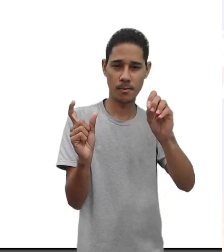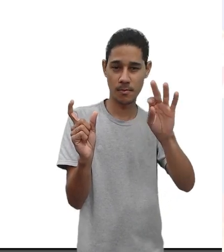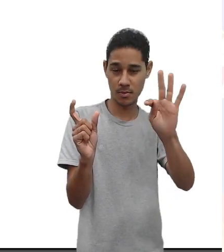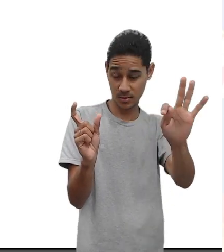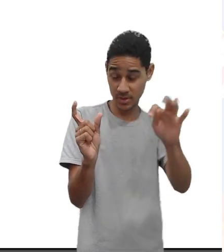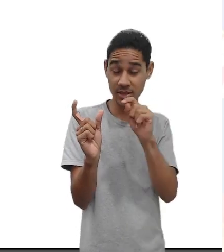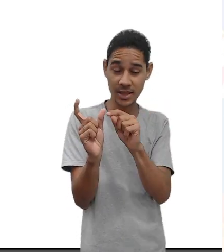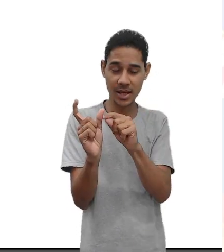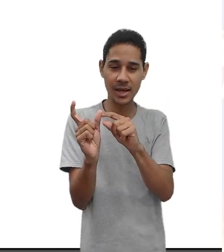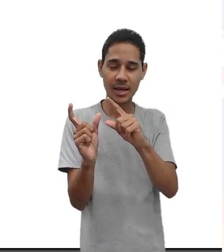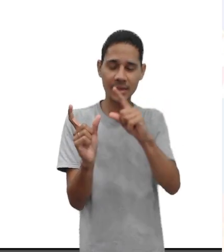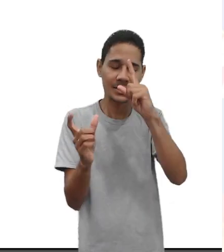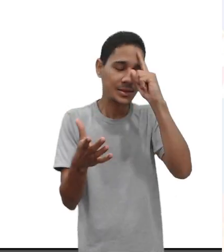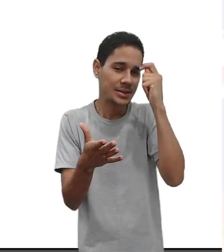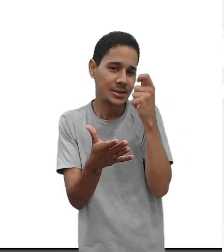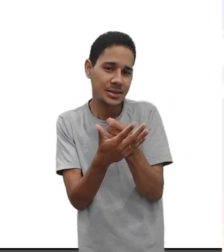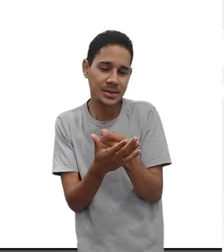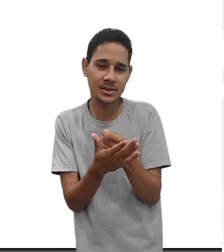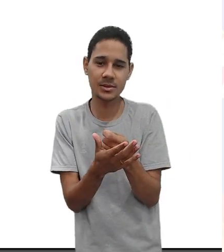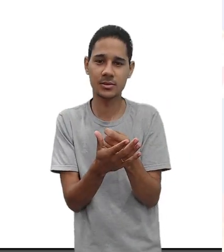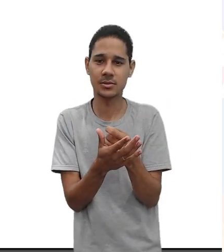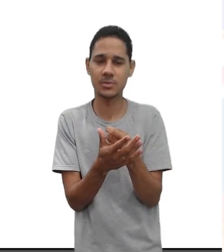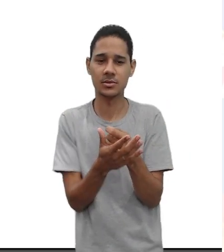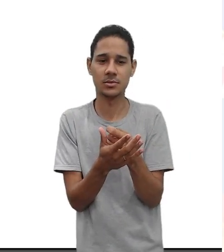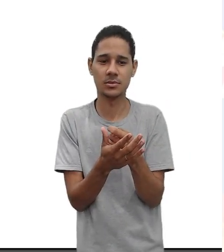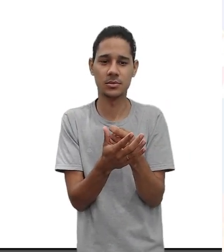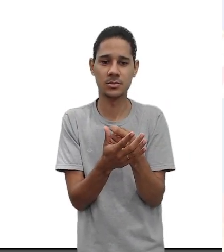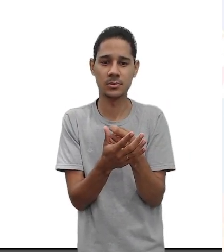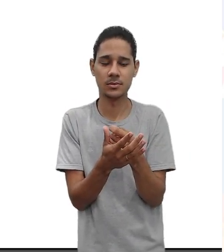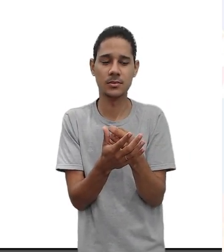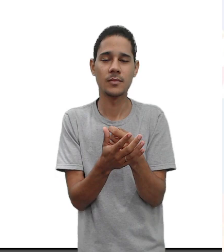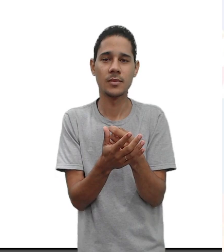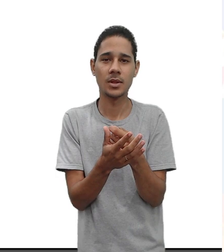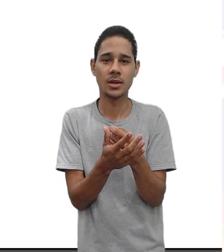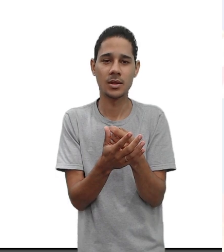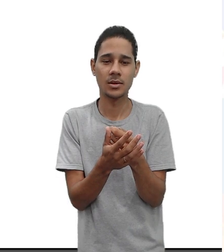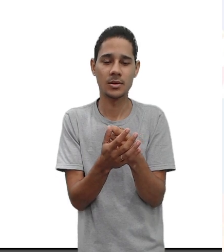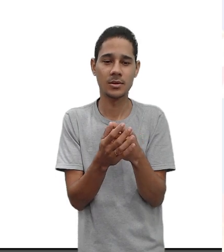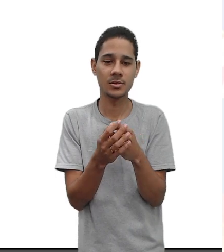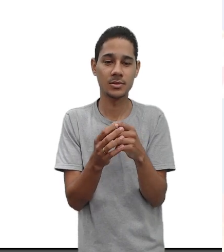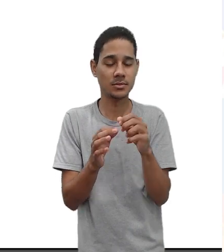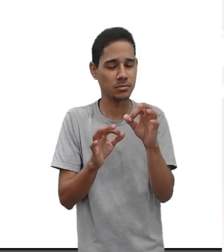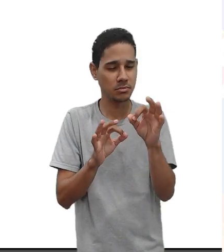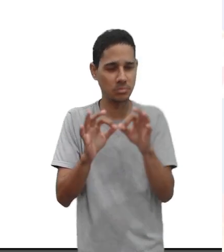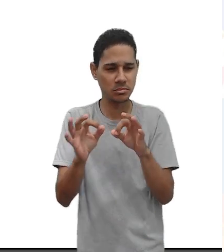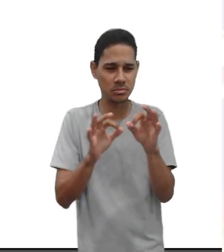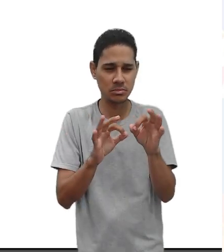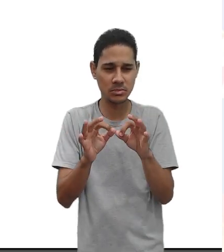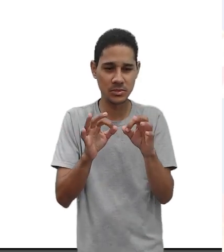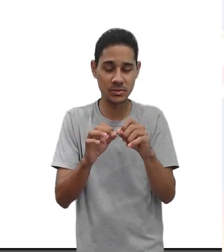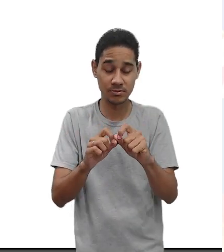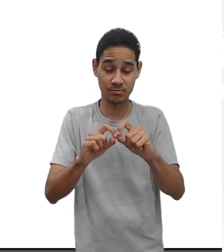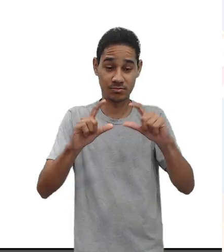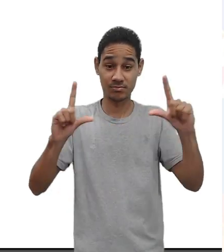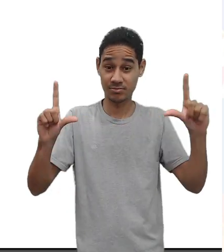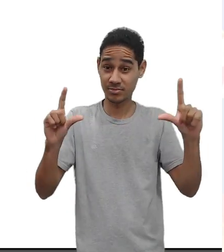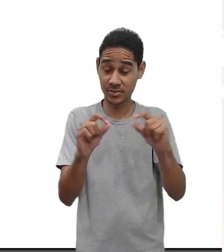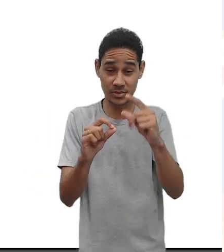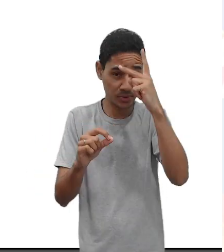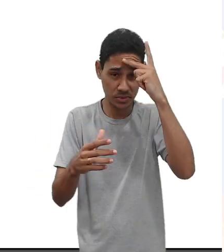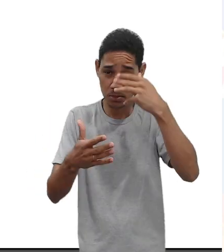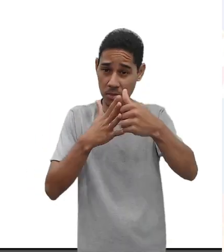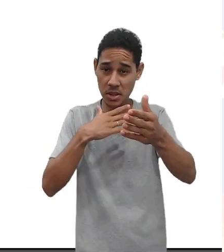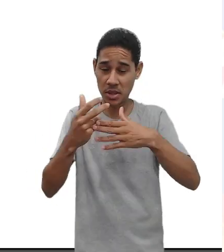percentual ou a escala que vai ser ajustada dependendo do dispositivo que está